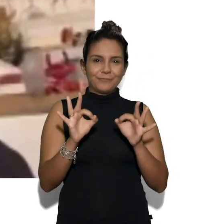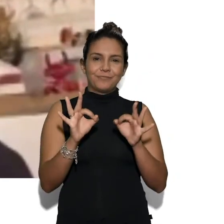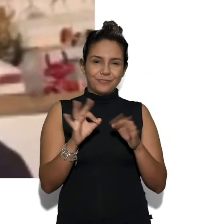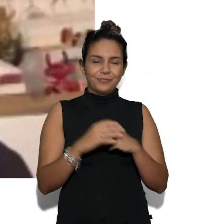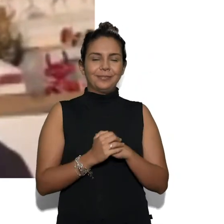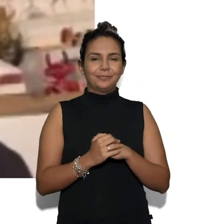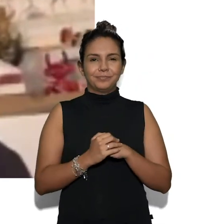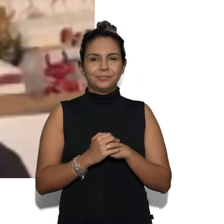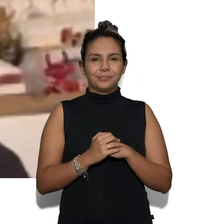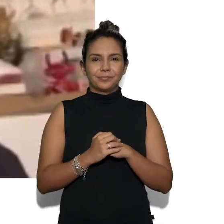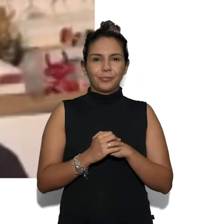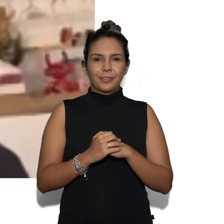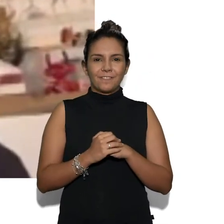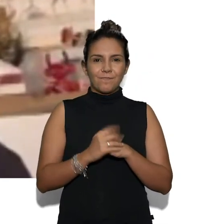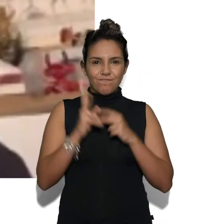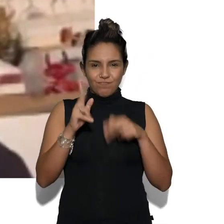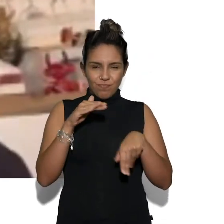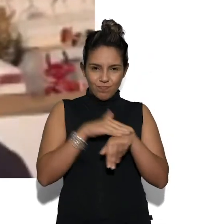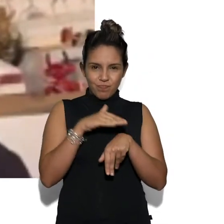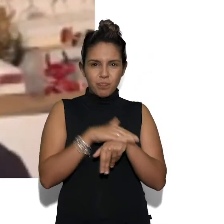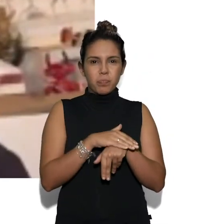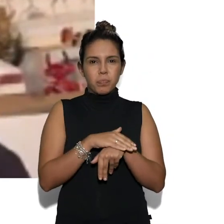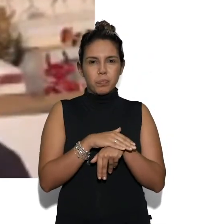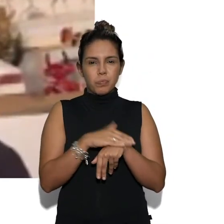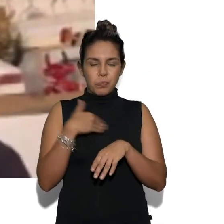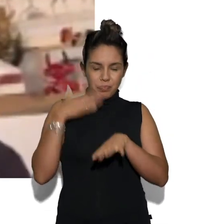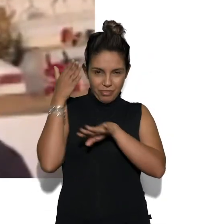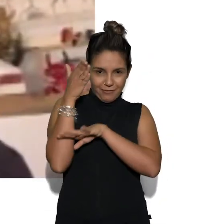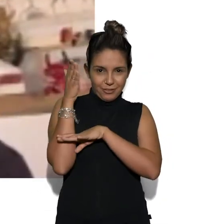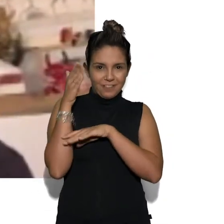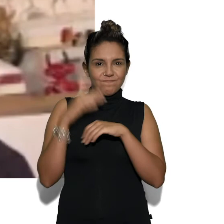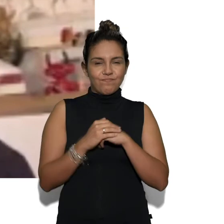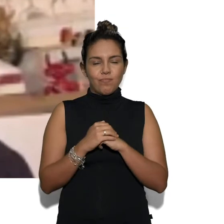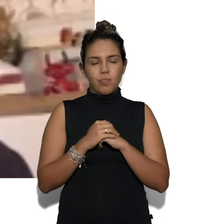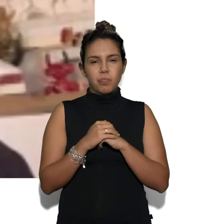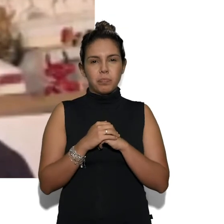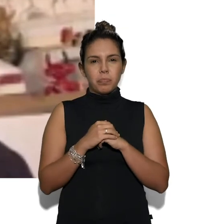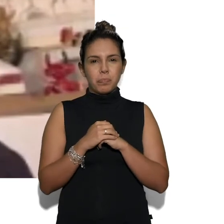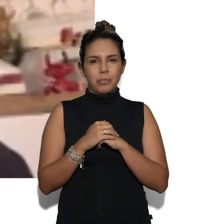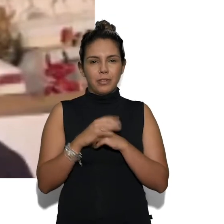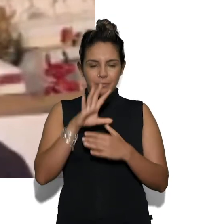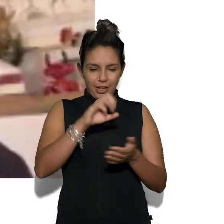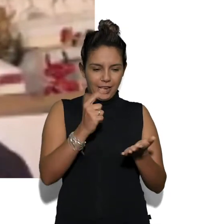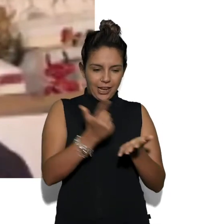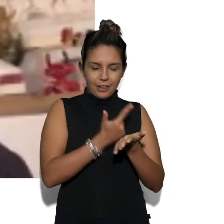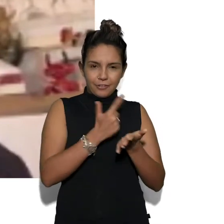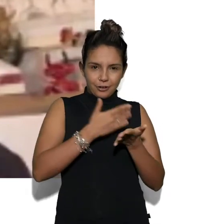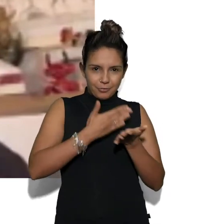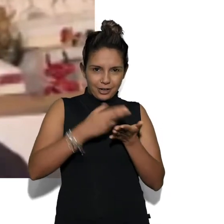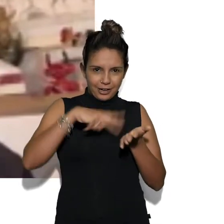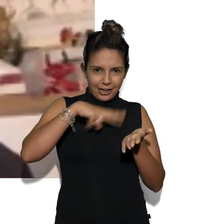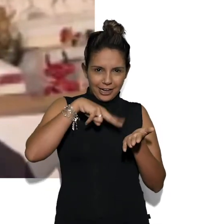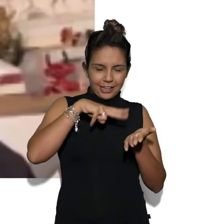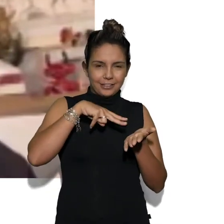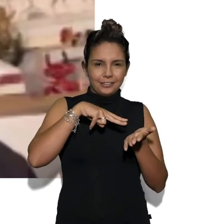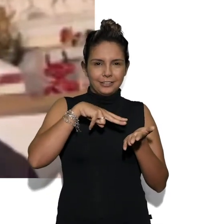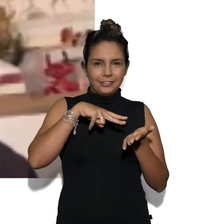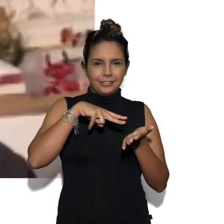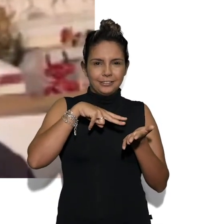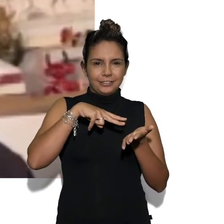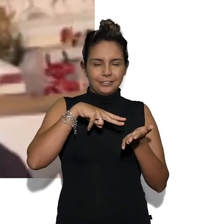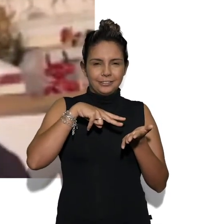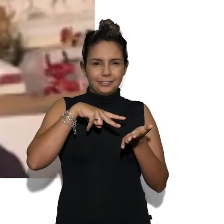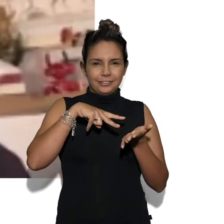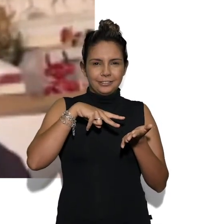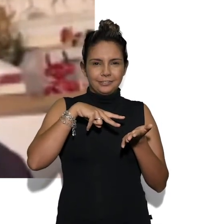li-o na mesma noite, quando eu decidi, eu ainda estava no hotel, eu peguei o livro e comecei a ler. Eu, em meia dúzia de